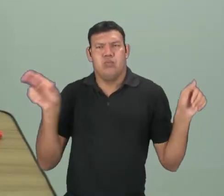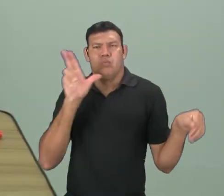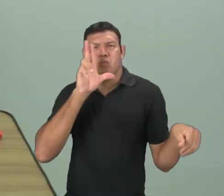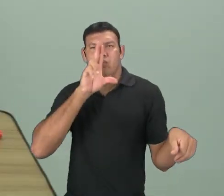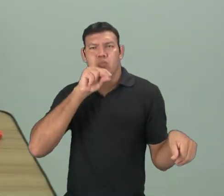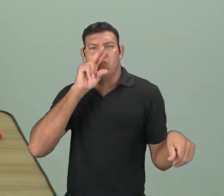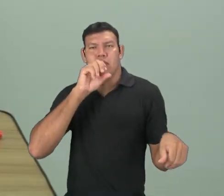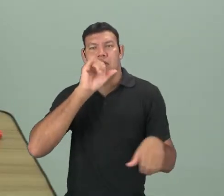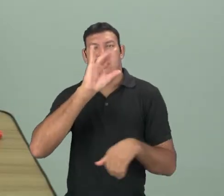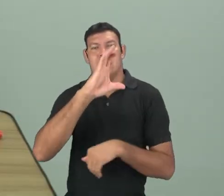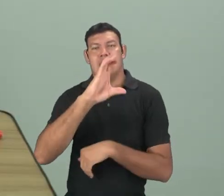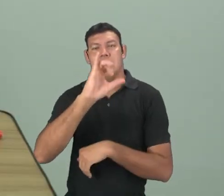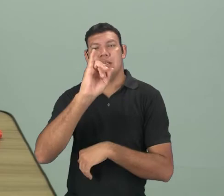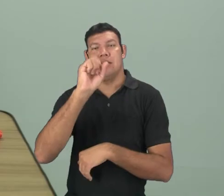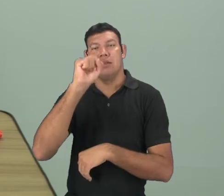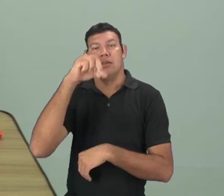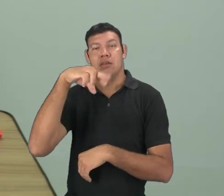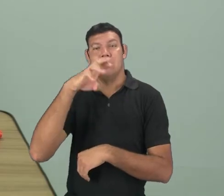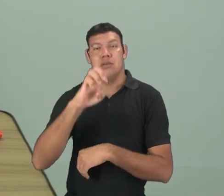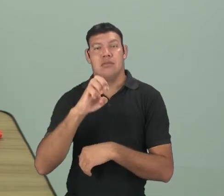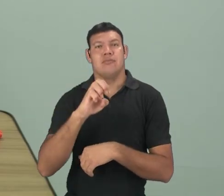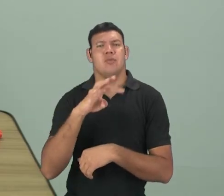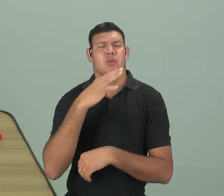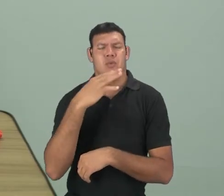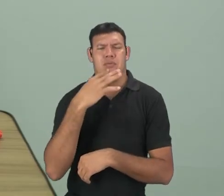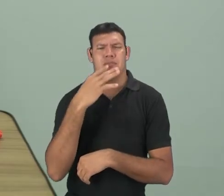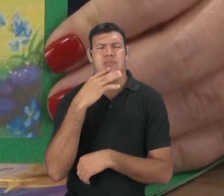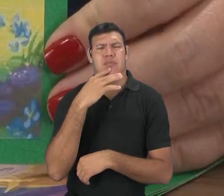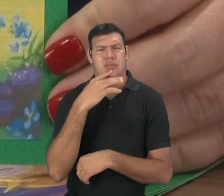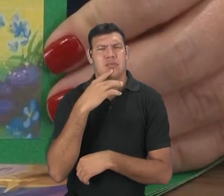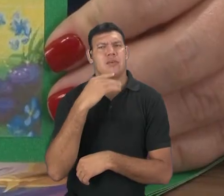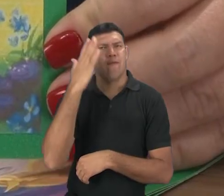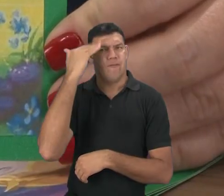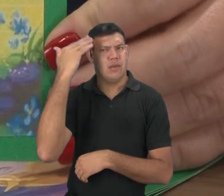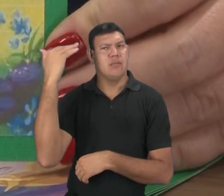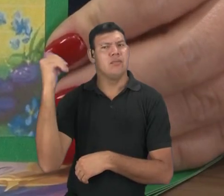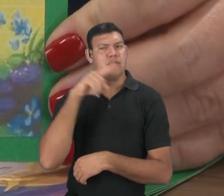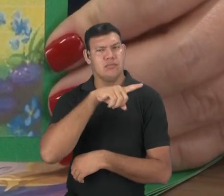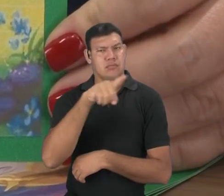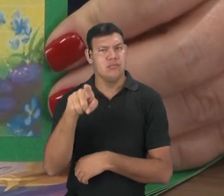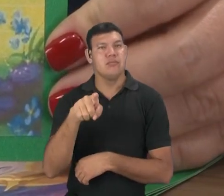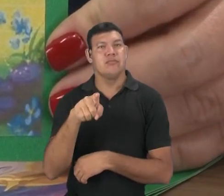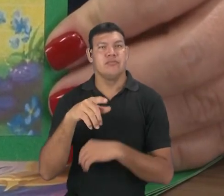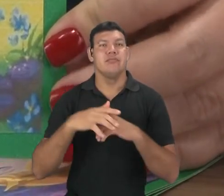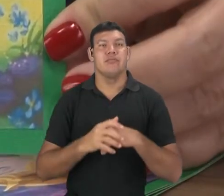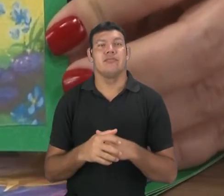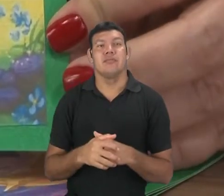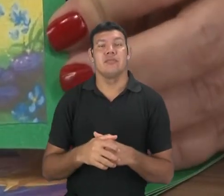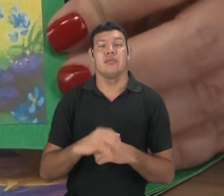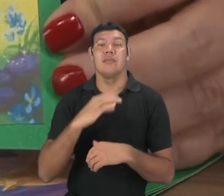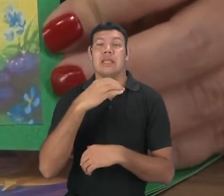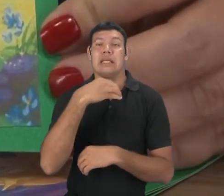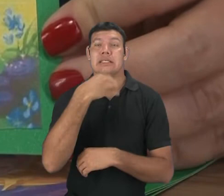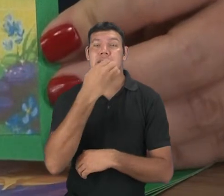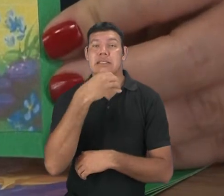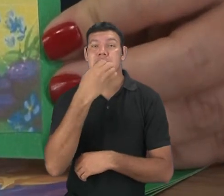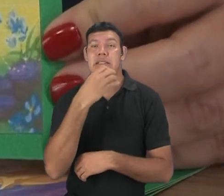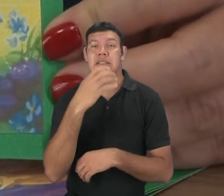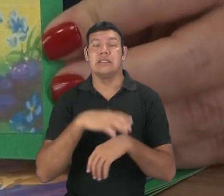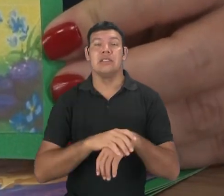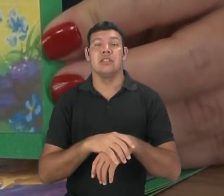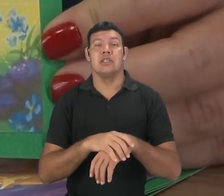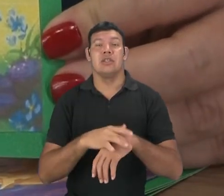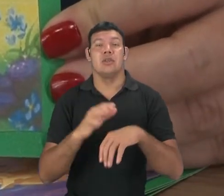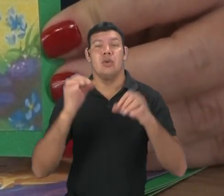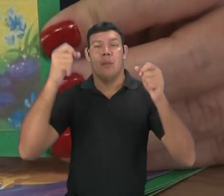Temos também outro muito conhecido por vocês, né? Que é a Branca de Neve e os 7 Anões,